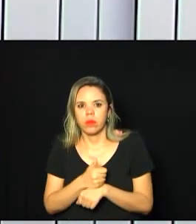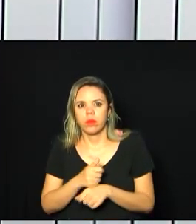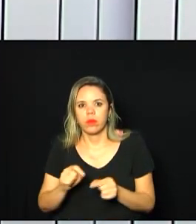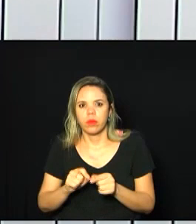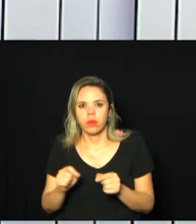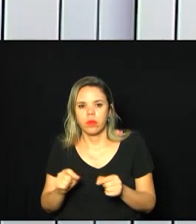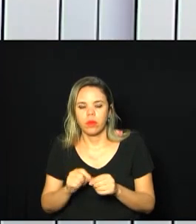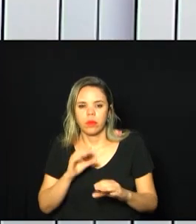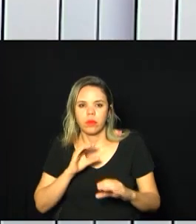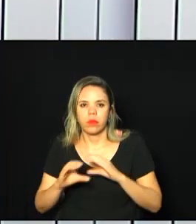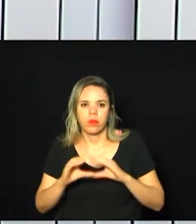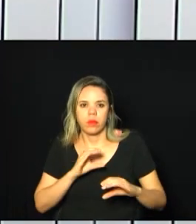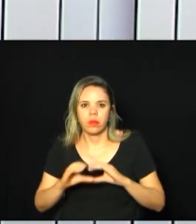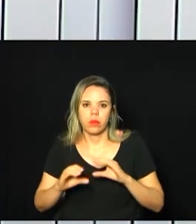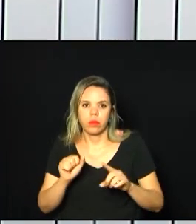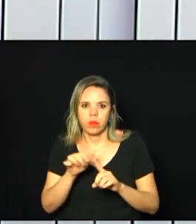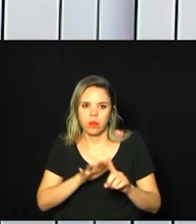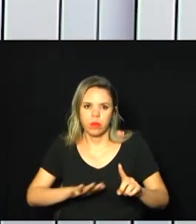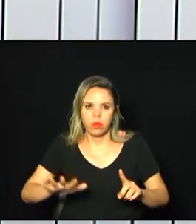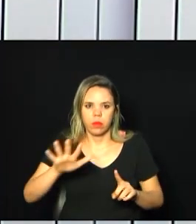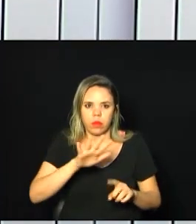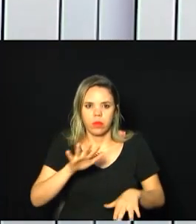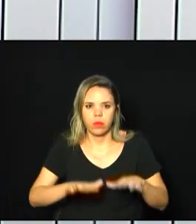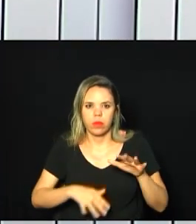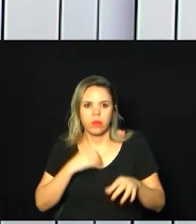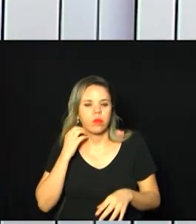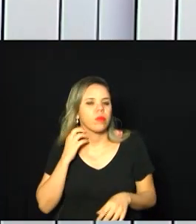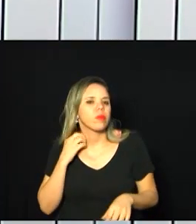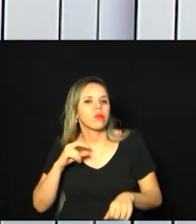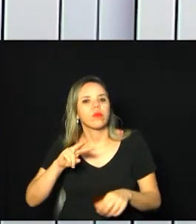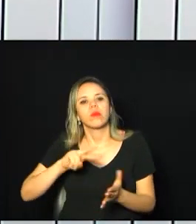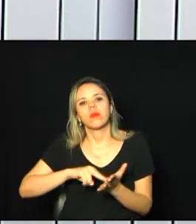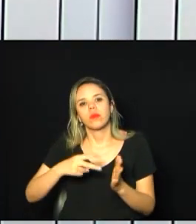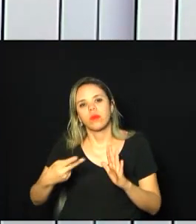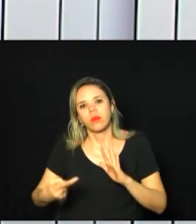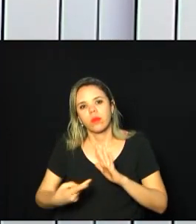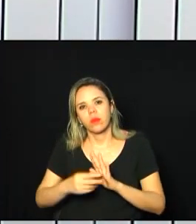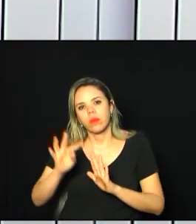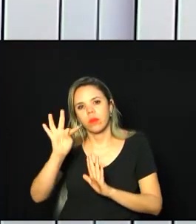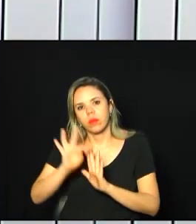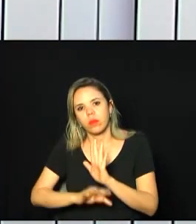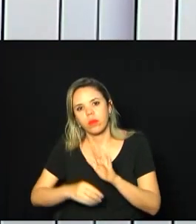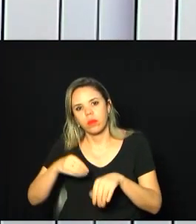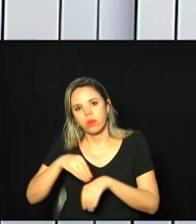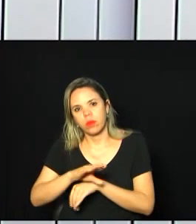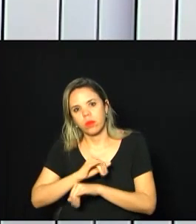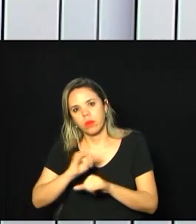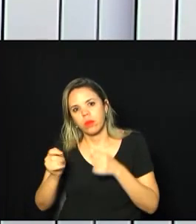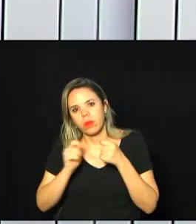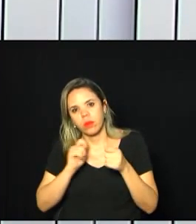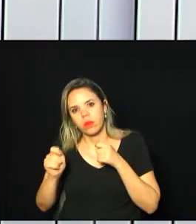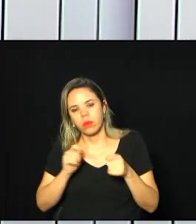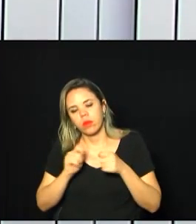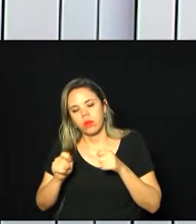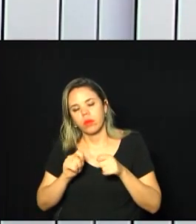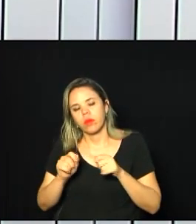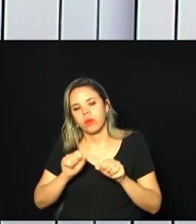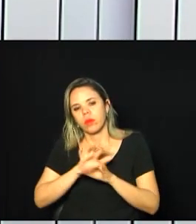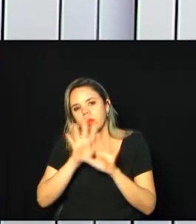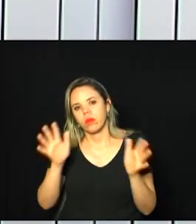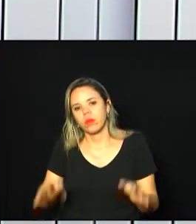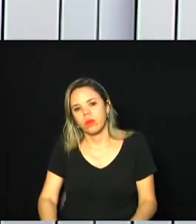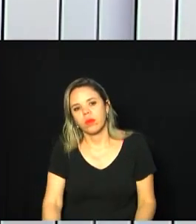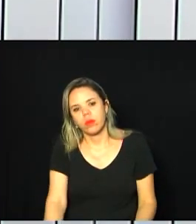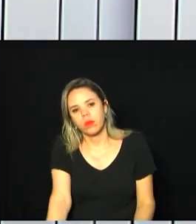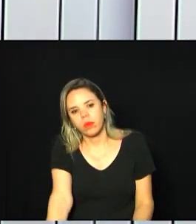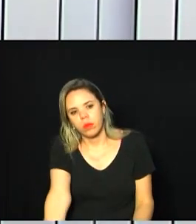esta ponte com a sociedade, muitas vezes traduzindo alguns textos, trazendo essas entrevistas que são